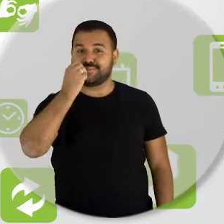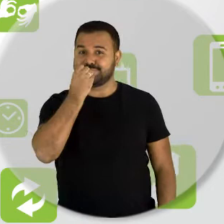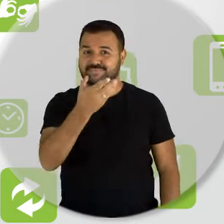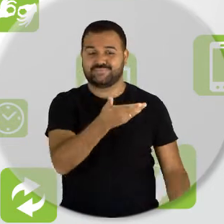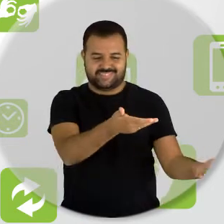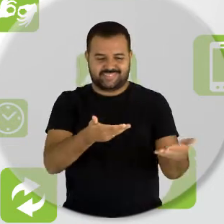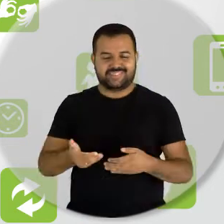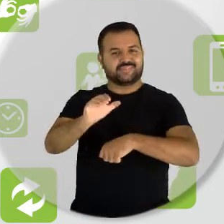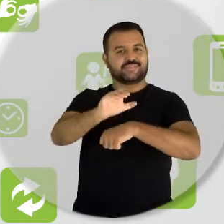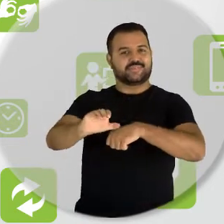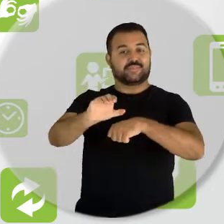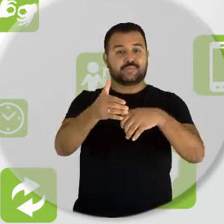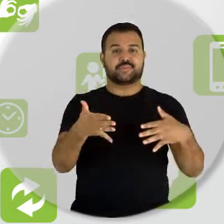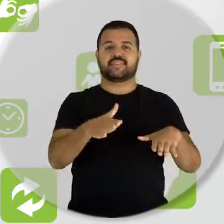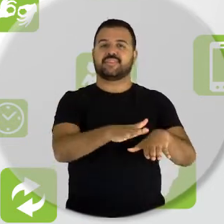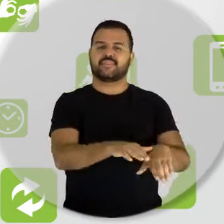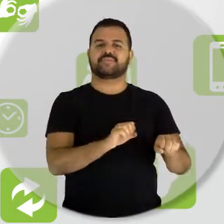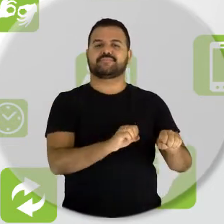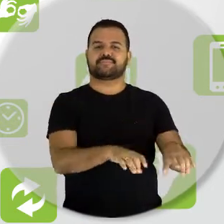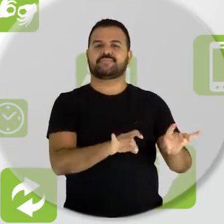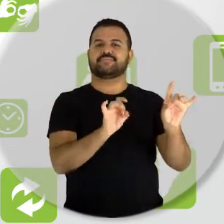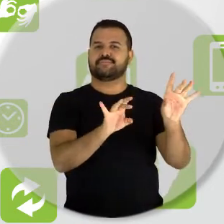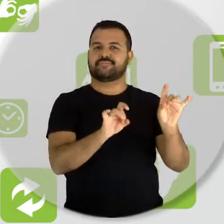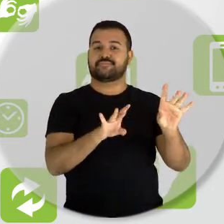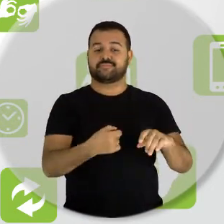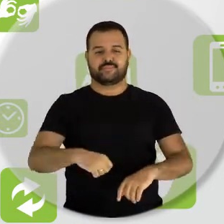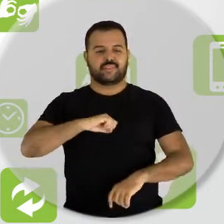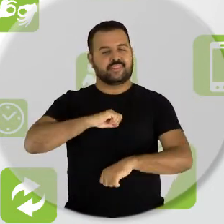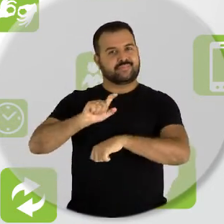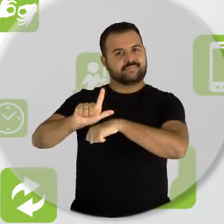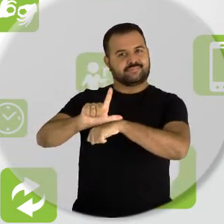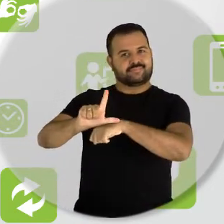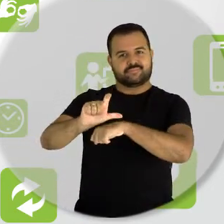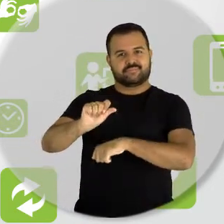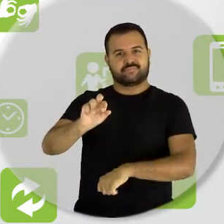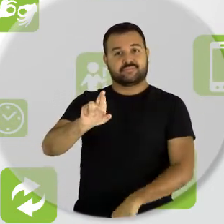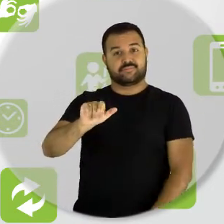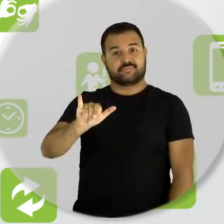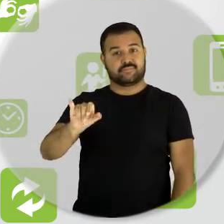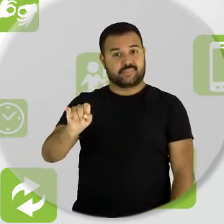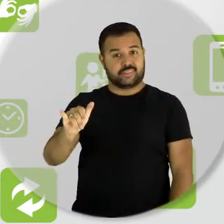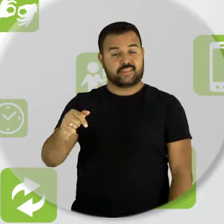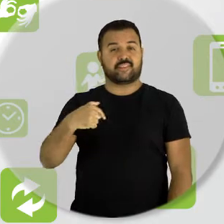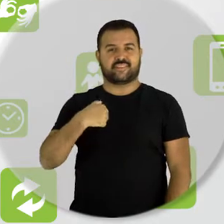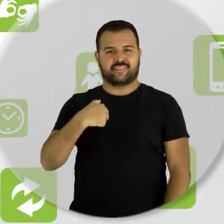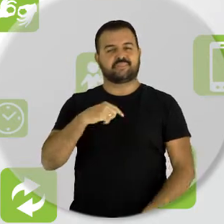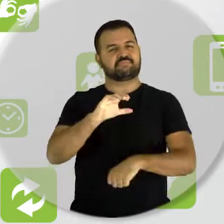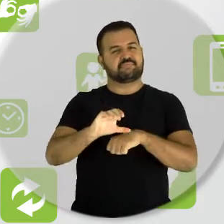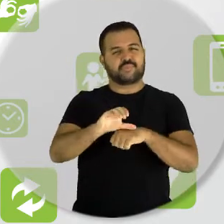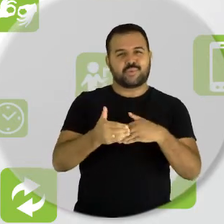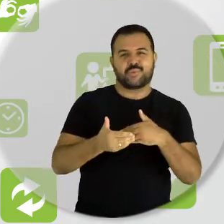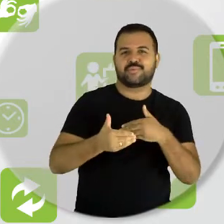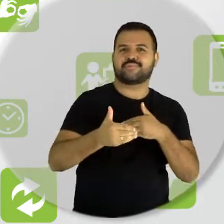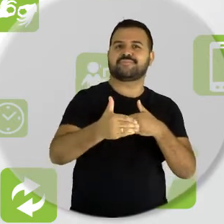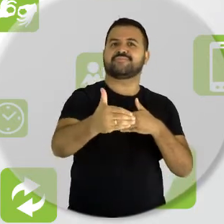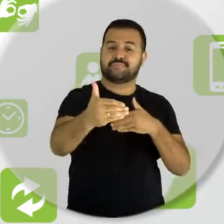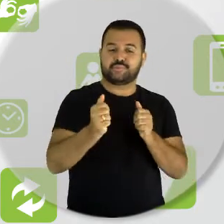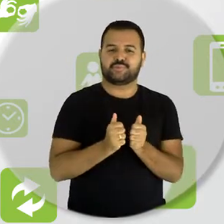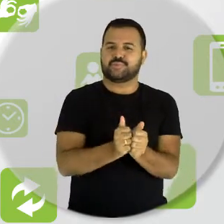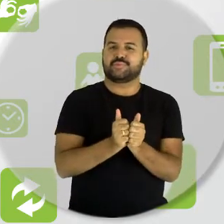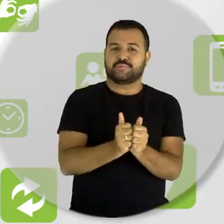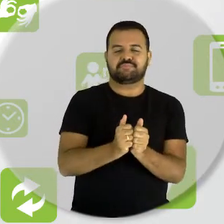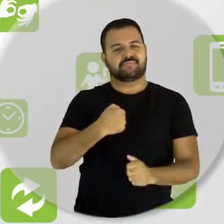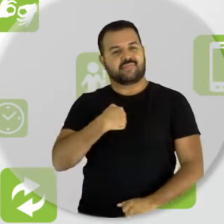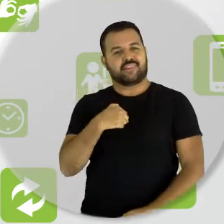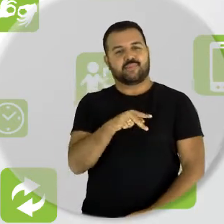Olá, seja bem-vindo ao curso Inclusão e Educação Especial. Eu sou a professora Larice e acompanharei você ao longo